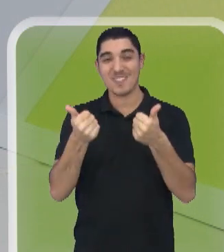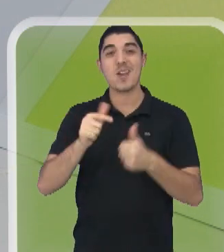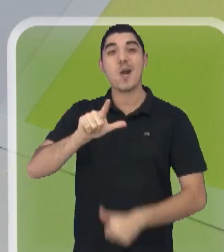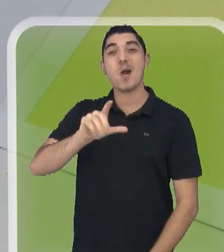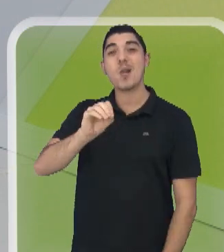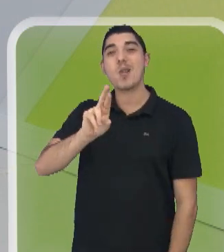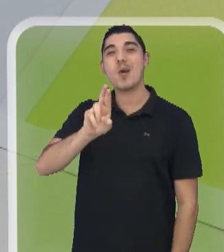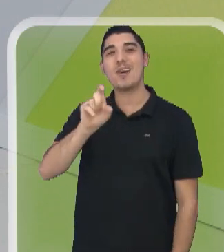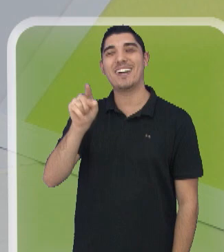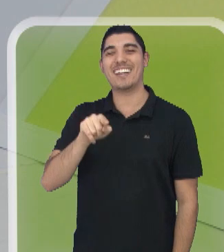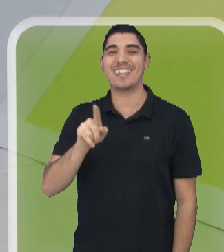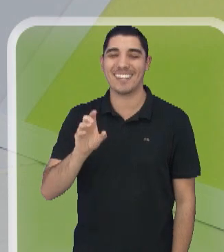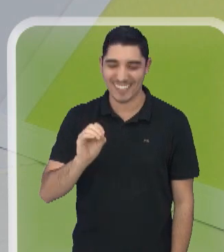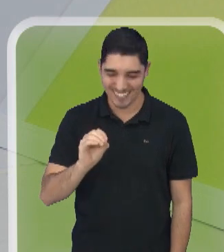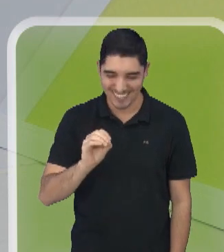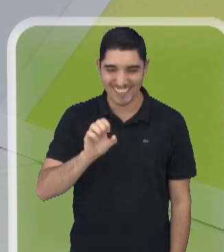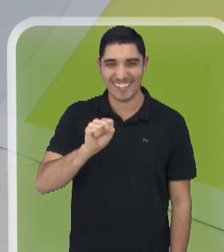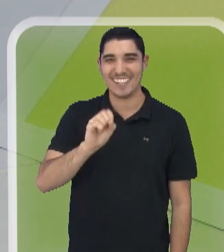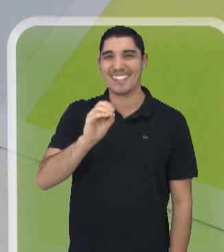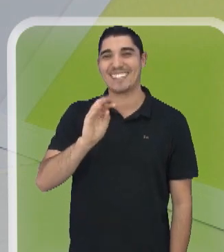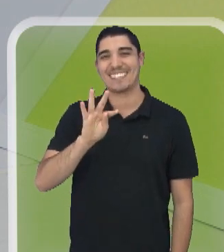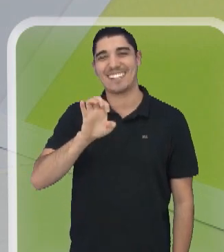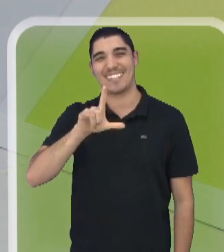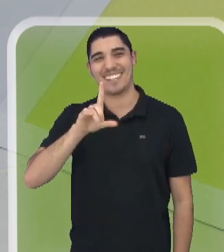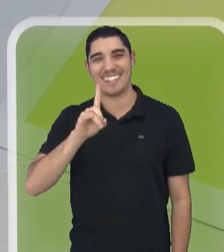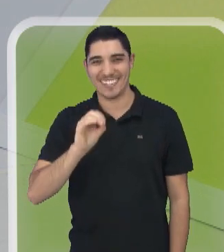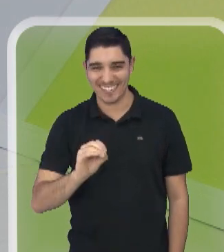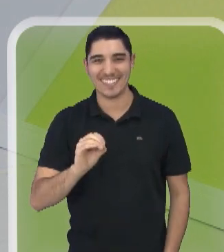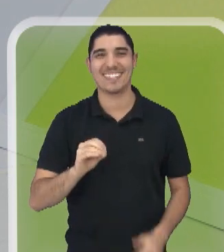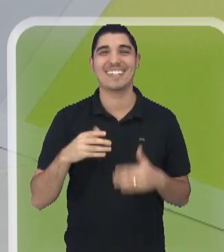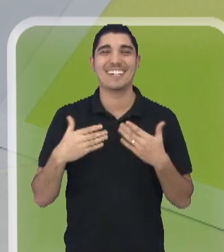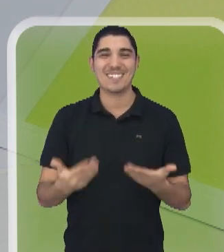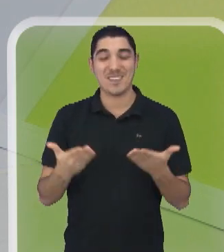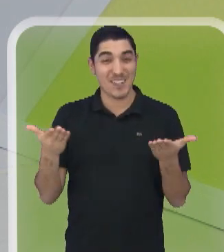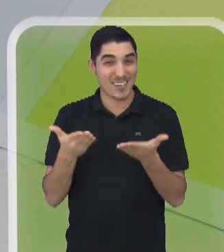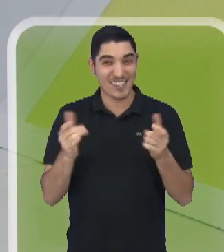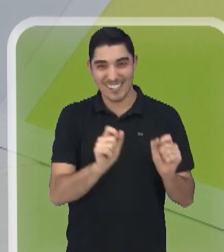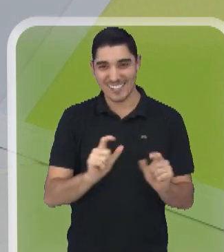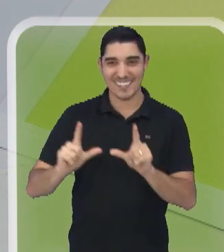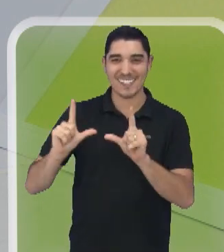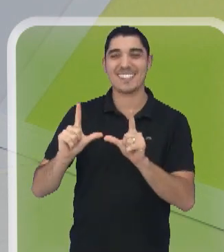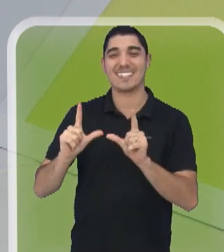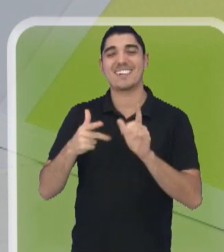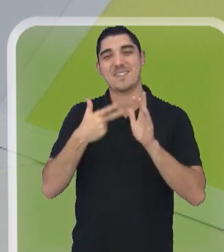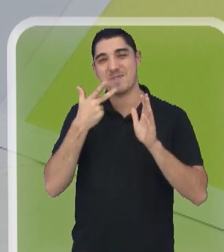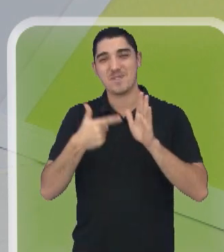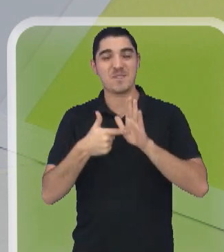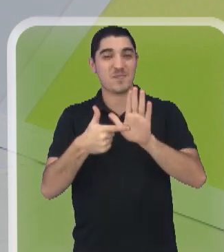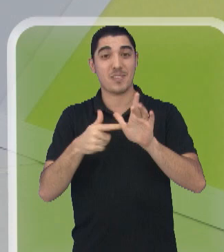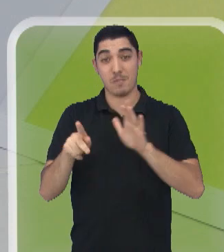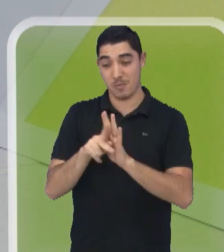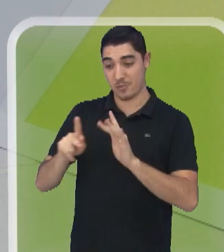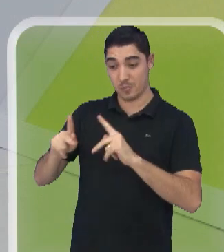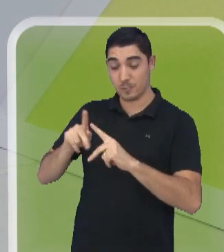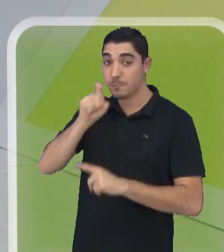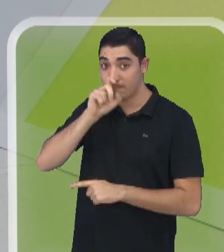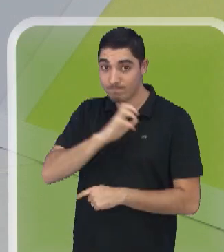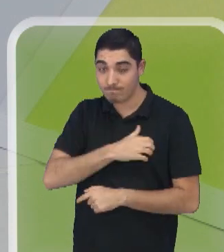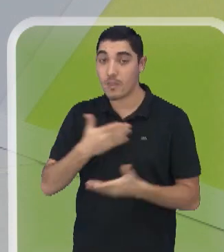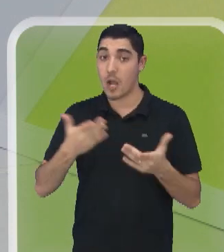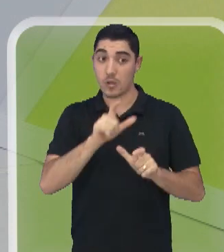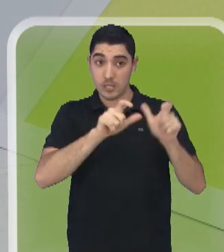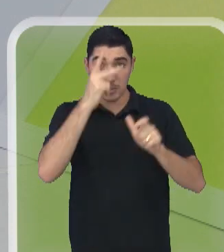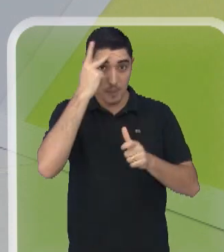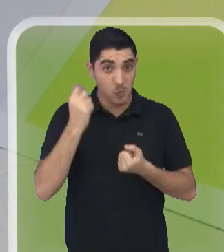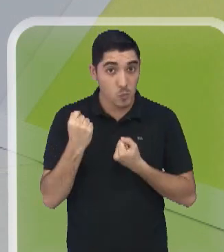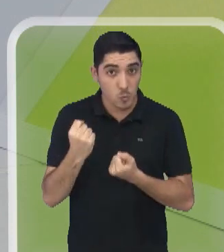Lourenço Soteldo, que beleza. E olha só, o Hora do Esporte de hoje começa falando sobre o São José, que vem preocupando o torcedor